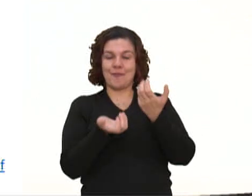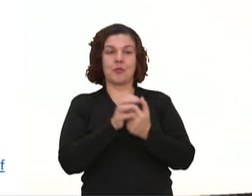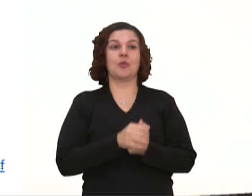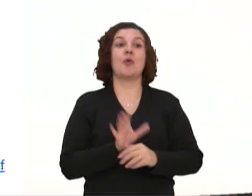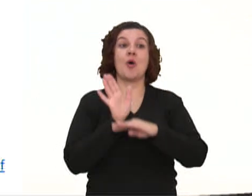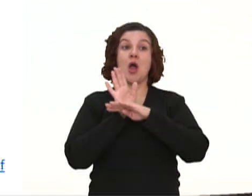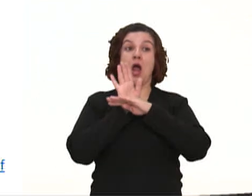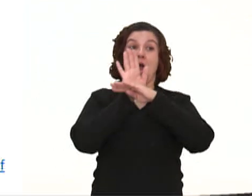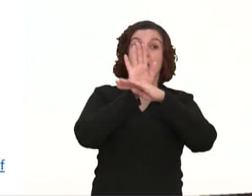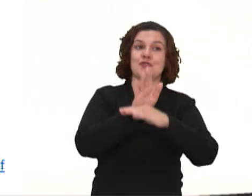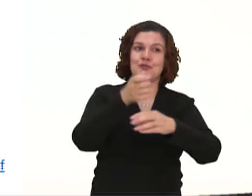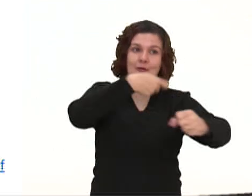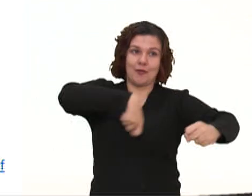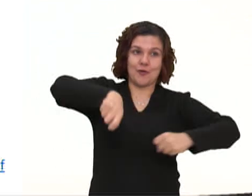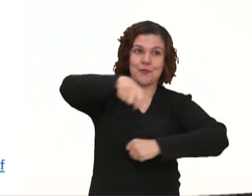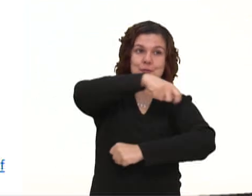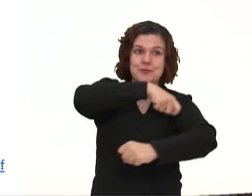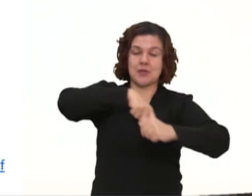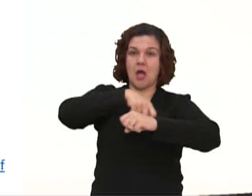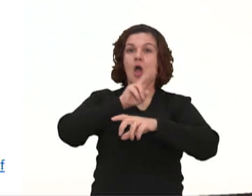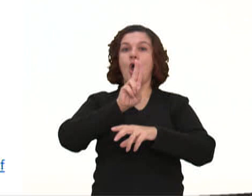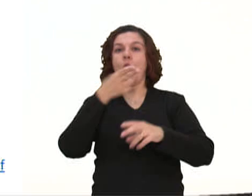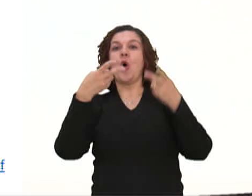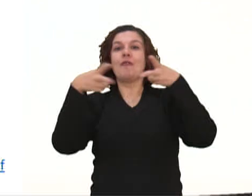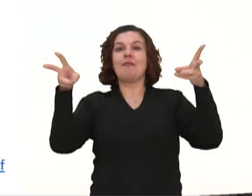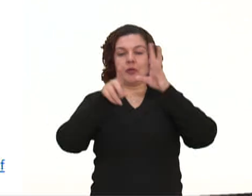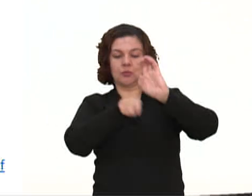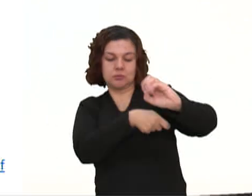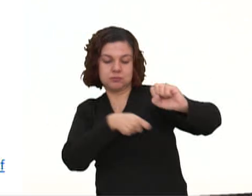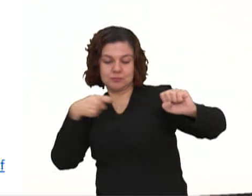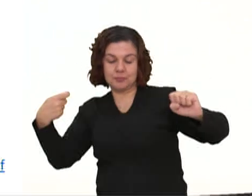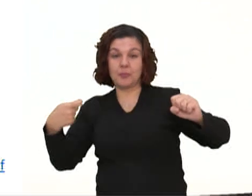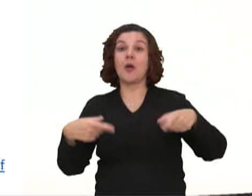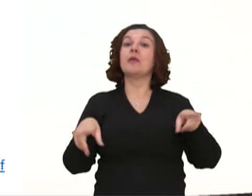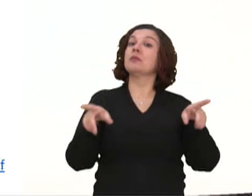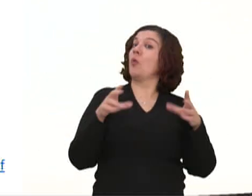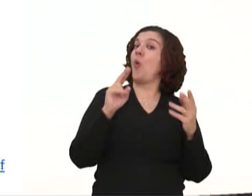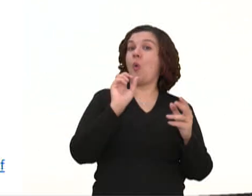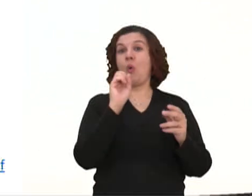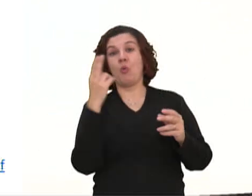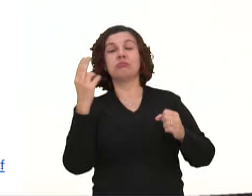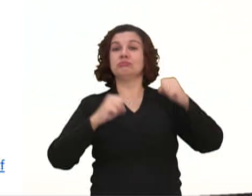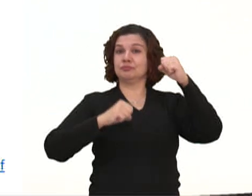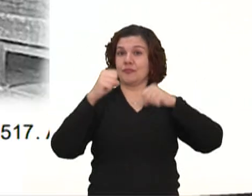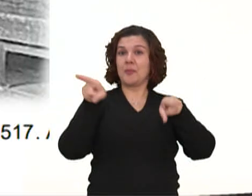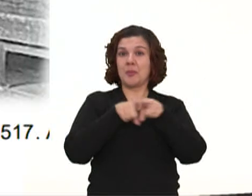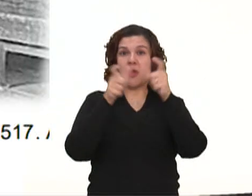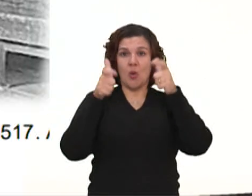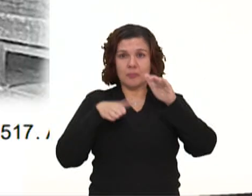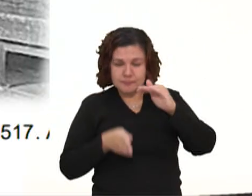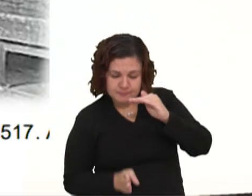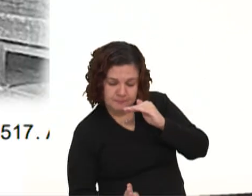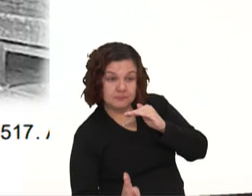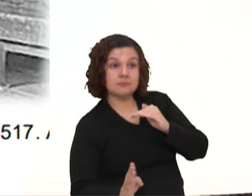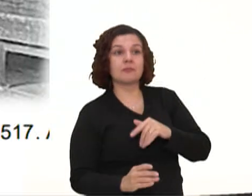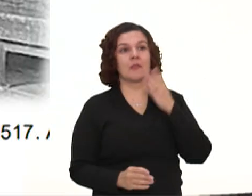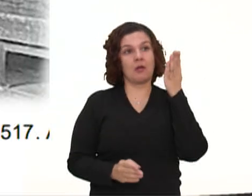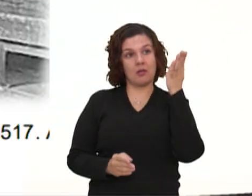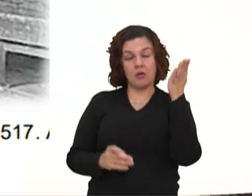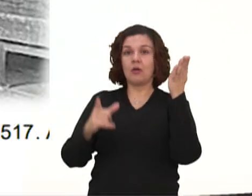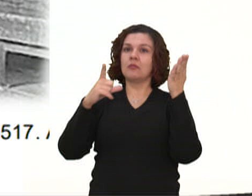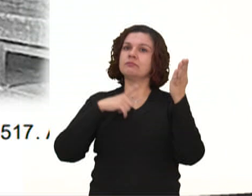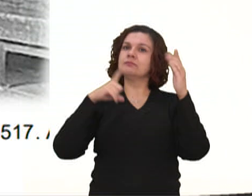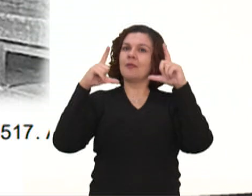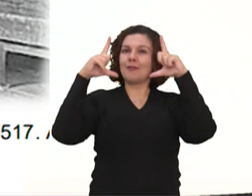ajudantes de cozinheiros, operadores das portinholas de ventilação ou mesmo nas fábricas operando máquinas. E aqui nós temos